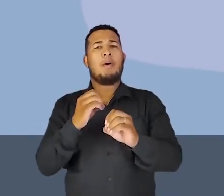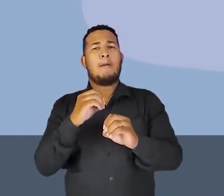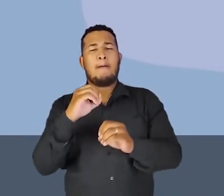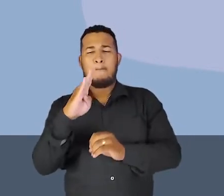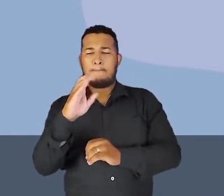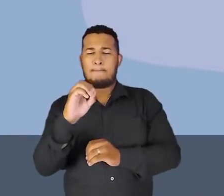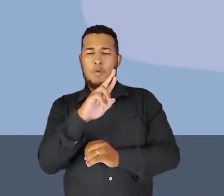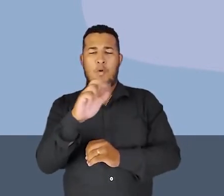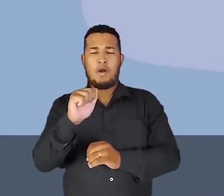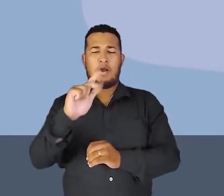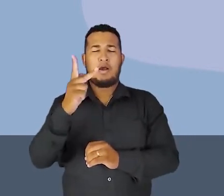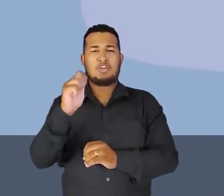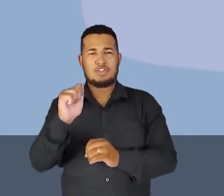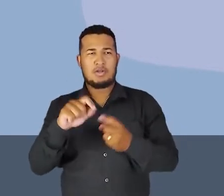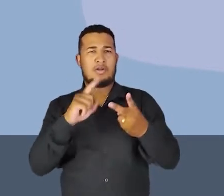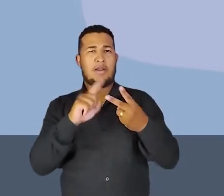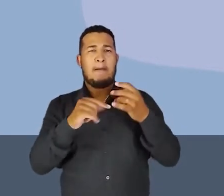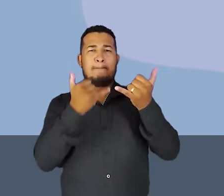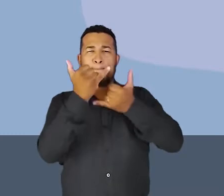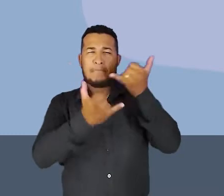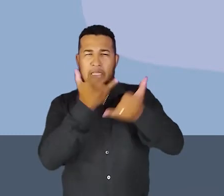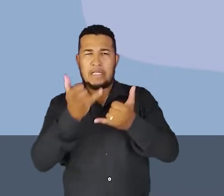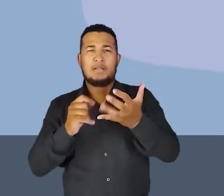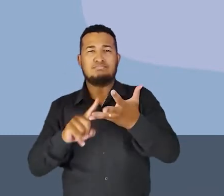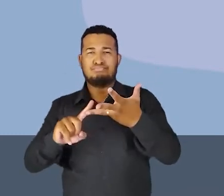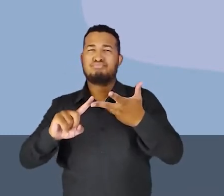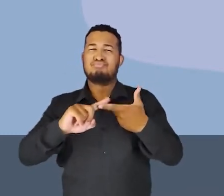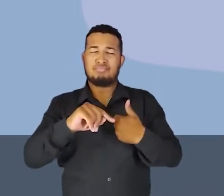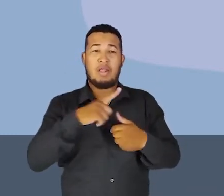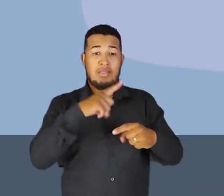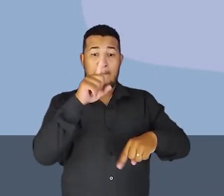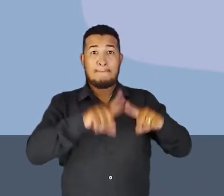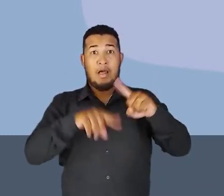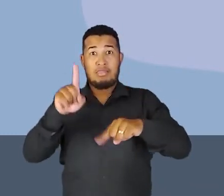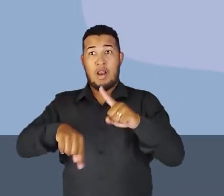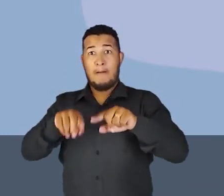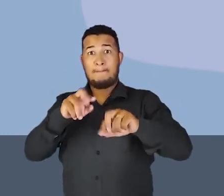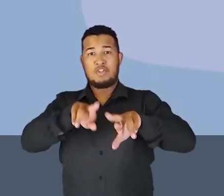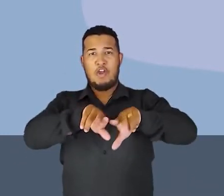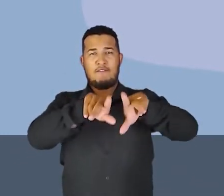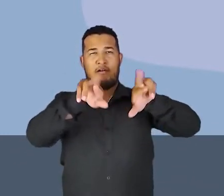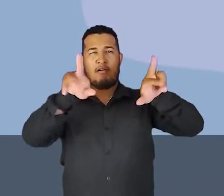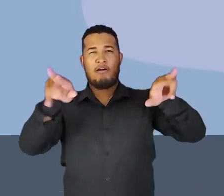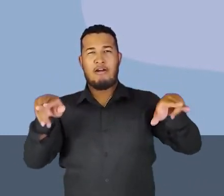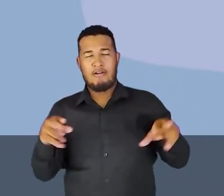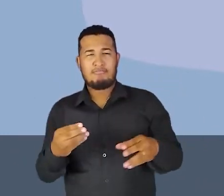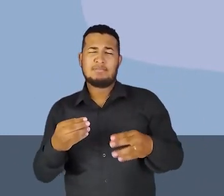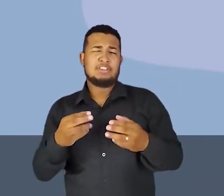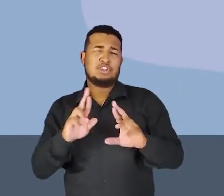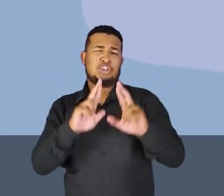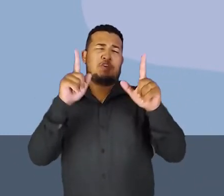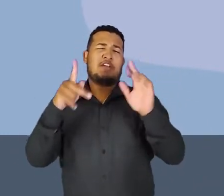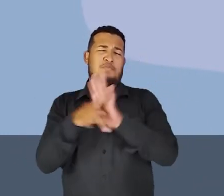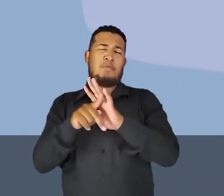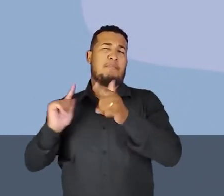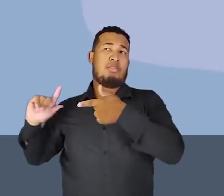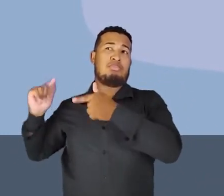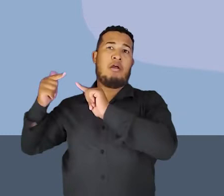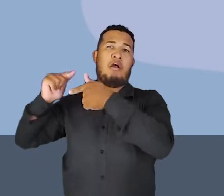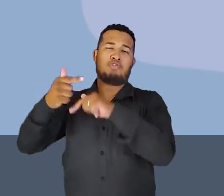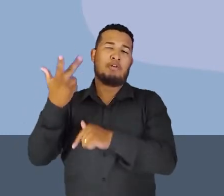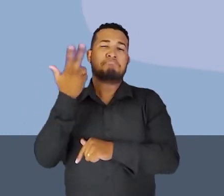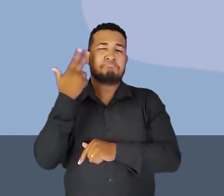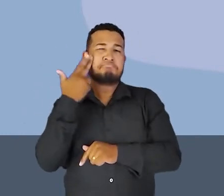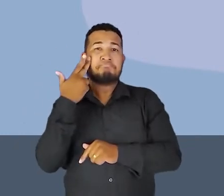borrachas, brinquedos, né? Toda uma série de materiais diferentes dos materiais tradicionais dos instrumentos,